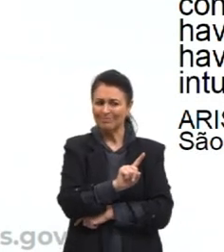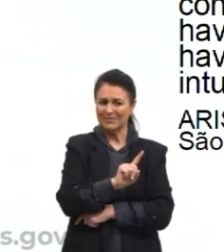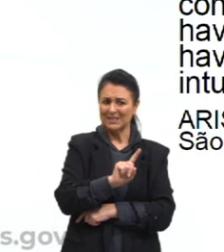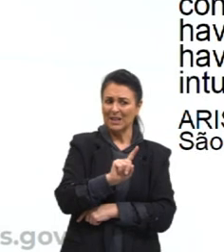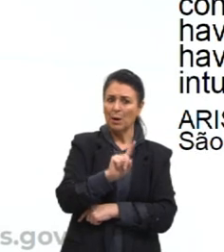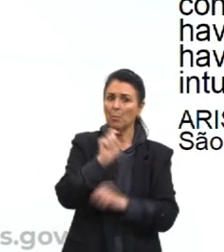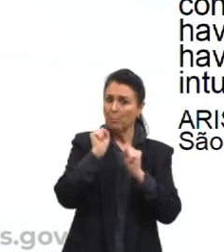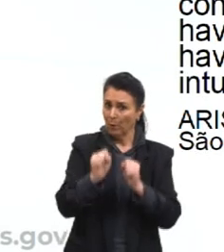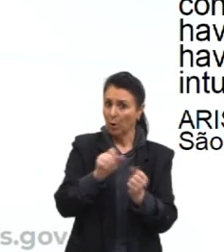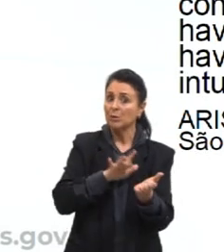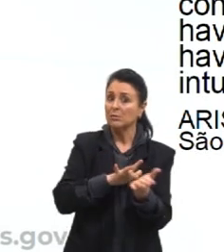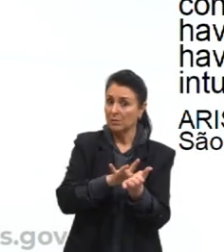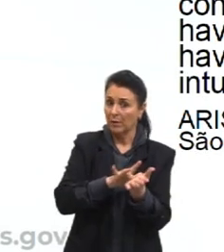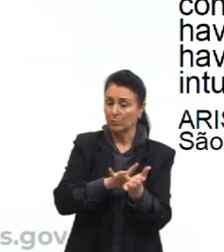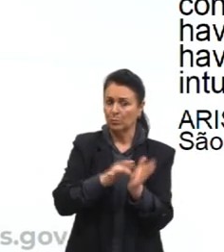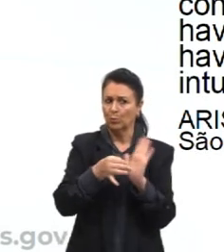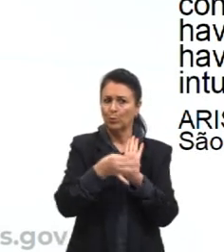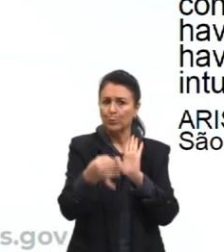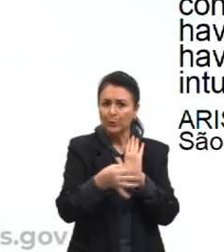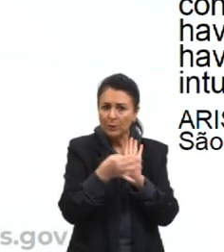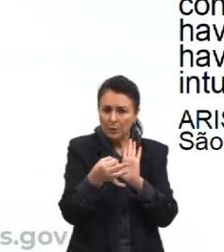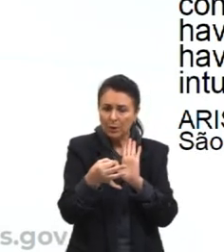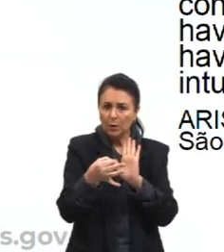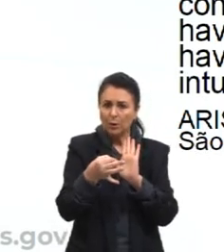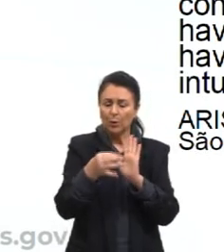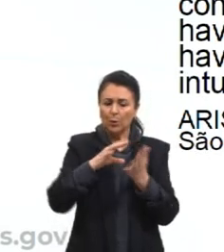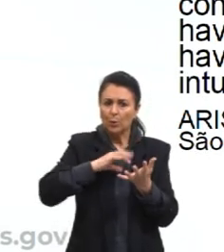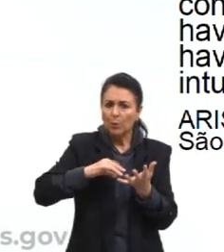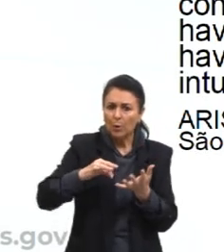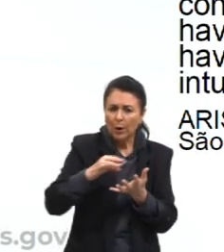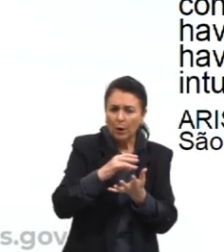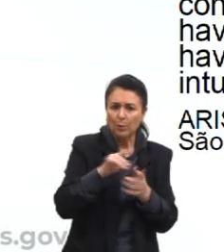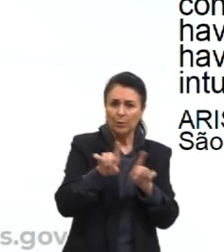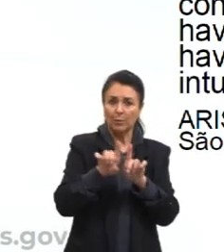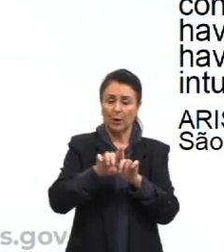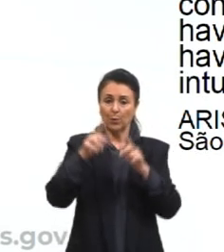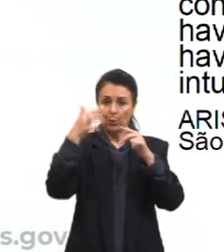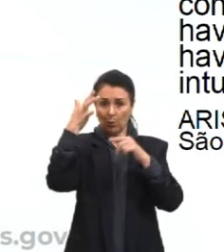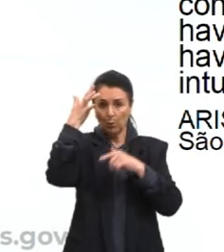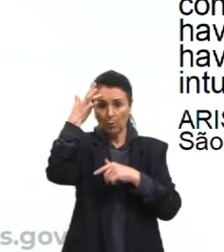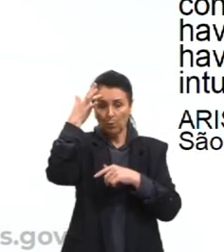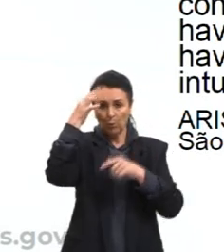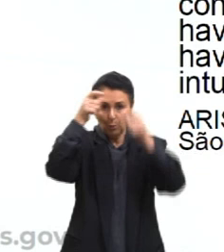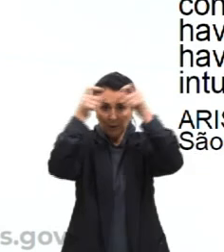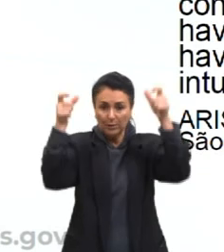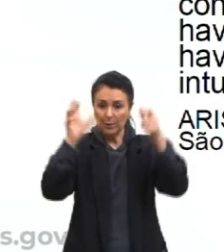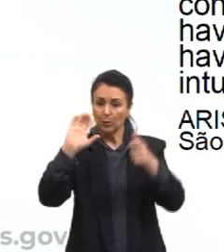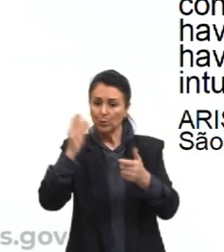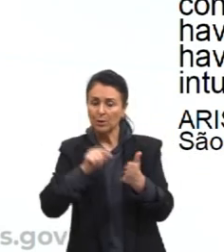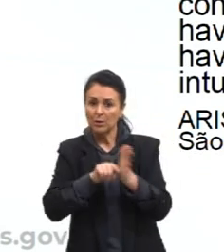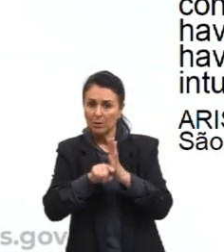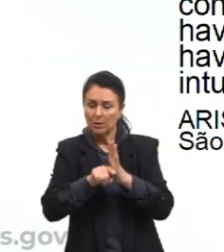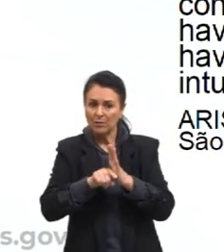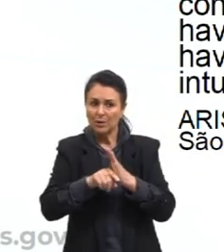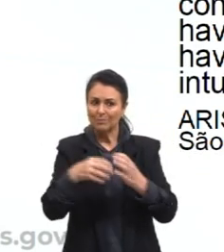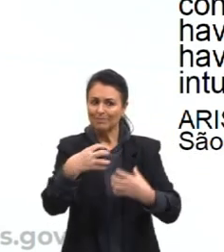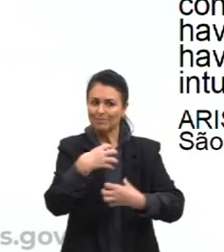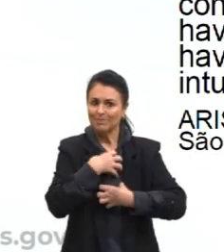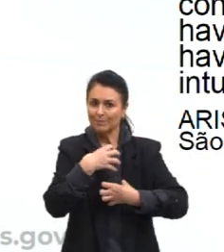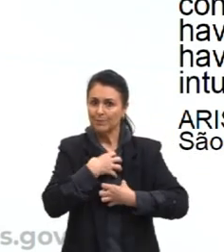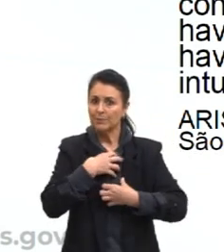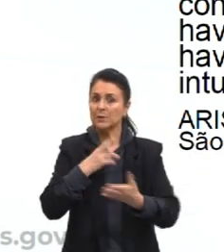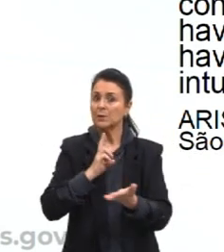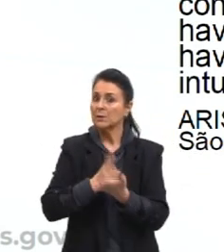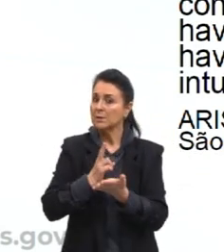admitem o falso com uma opinião e o cálculo enquanto o conhecimento científico EA intuição são sempre verdadeiros